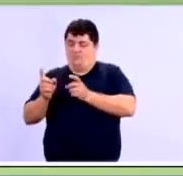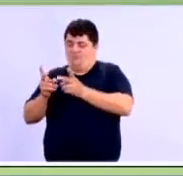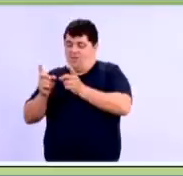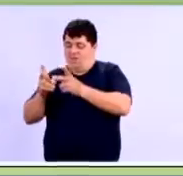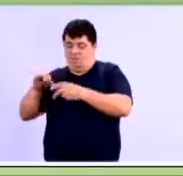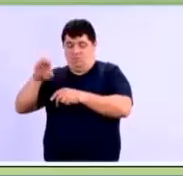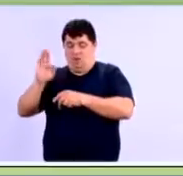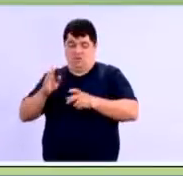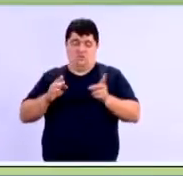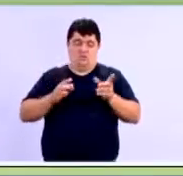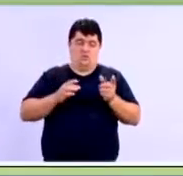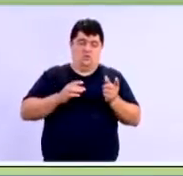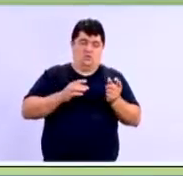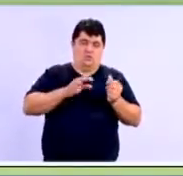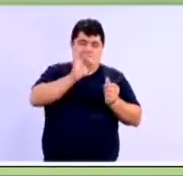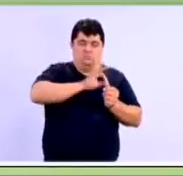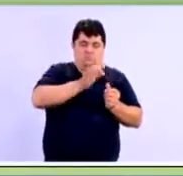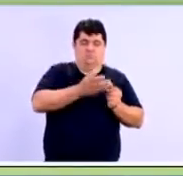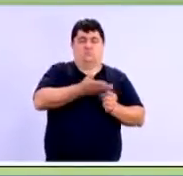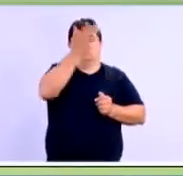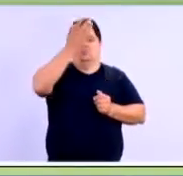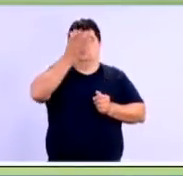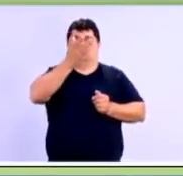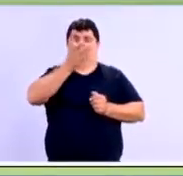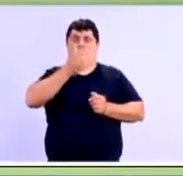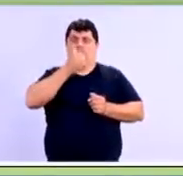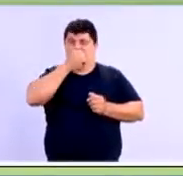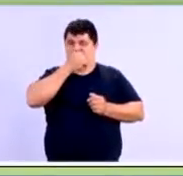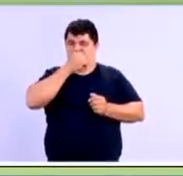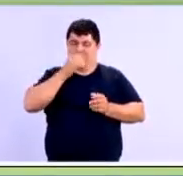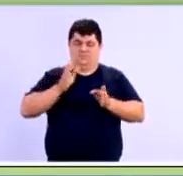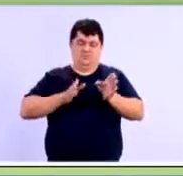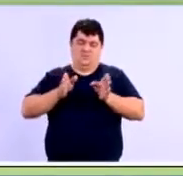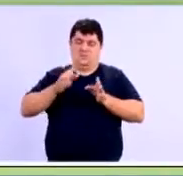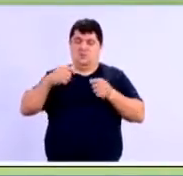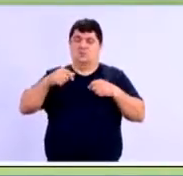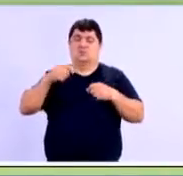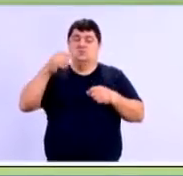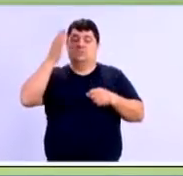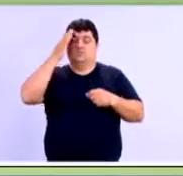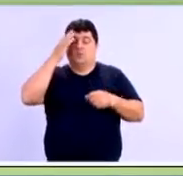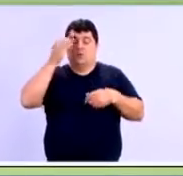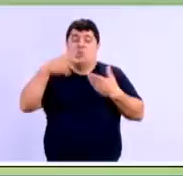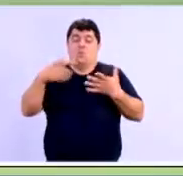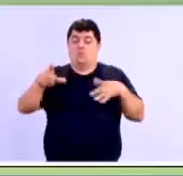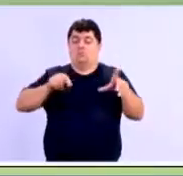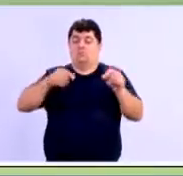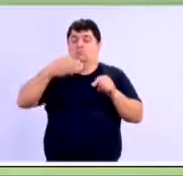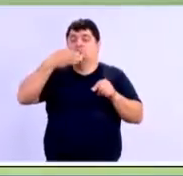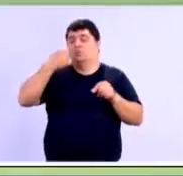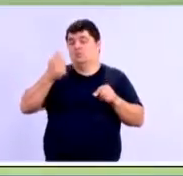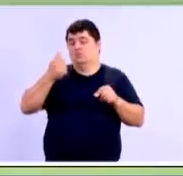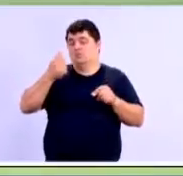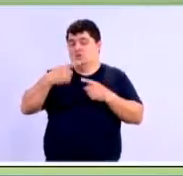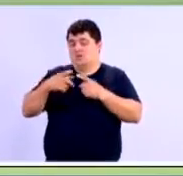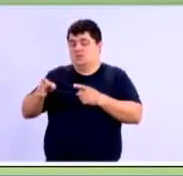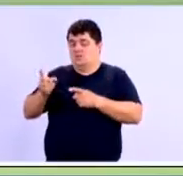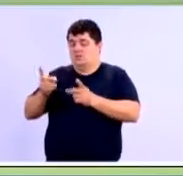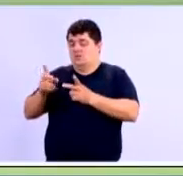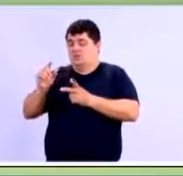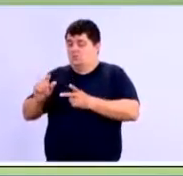que eu tenho. Ou eu aumento a minha margem, ou eu aumento o meu giro, ou eu vendo mais